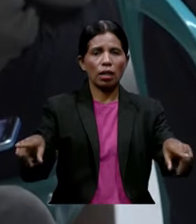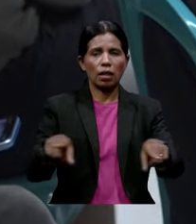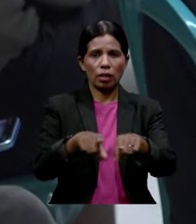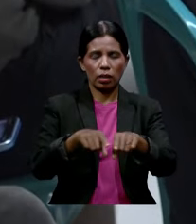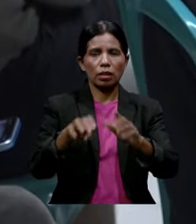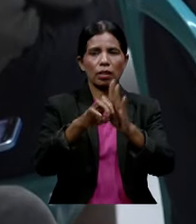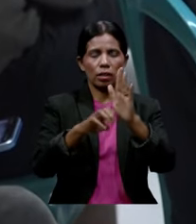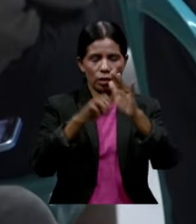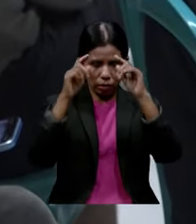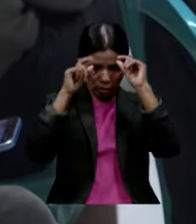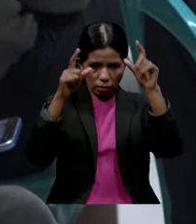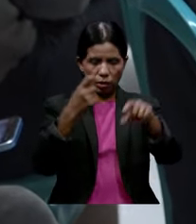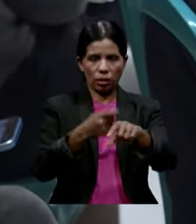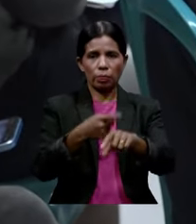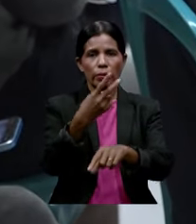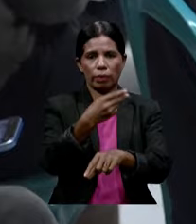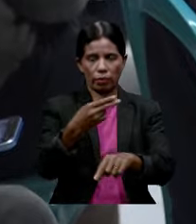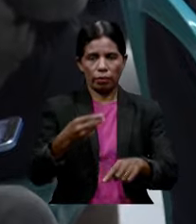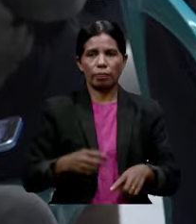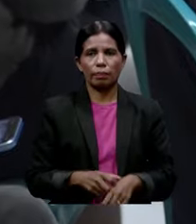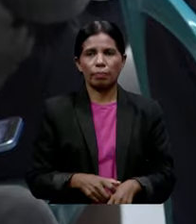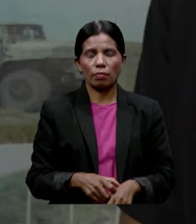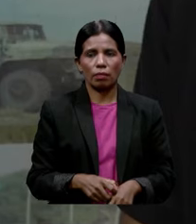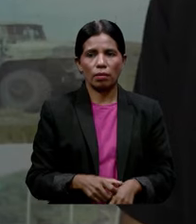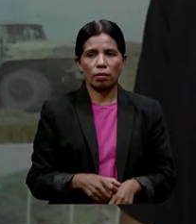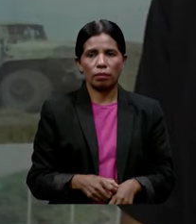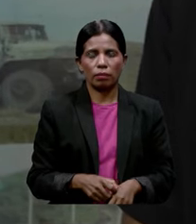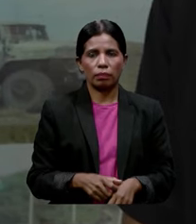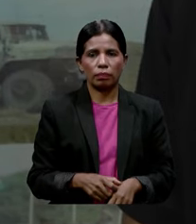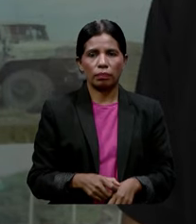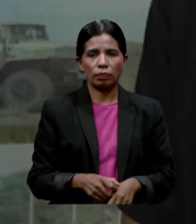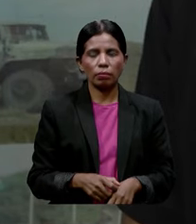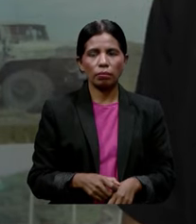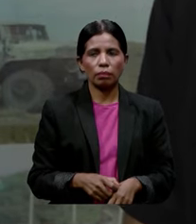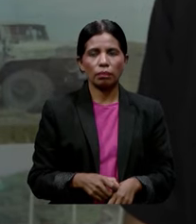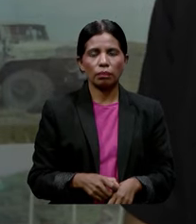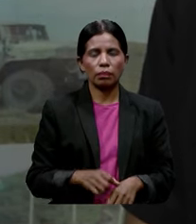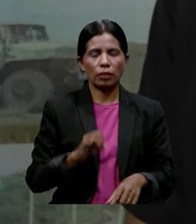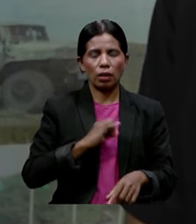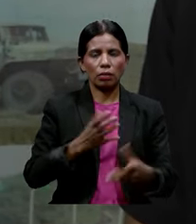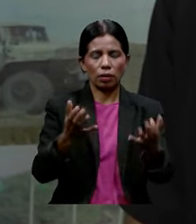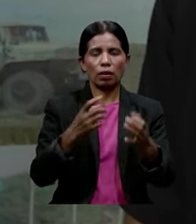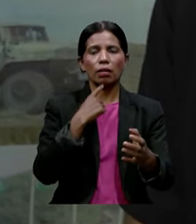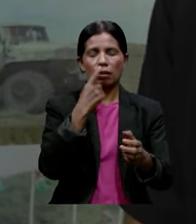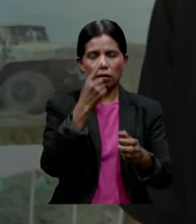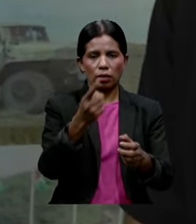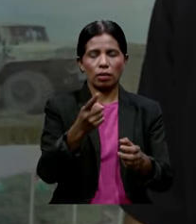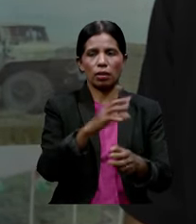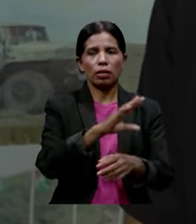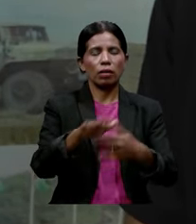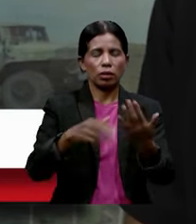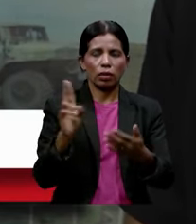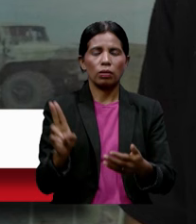Timor e a tempo ocupação Indonésia. And I would like also to thank universities,